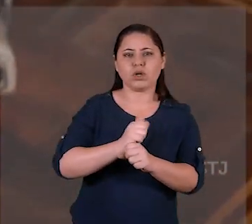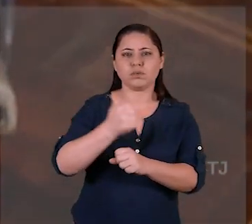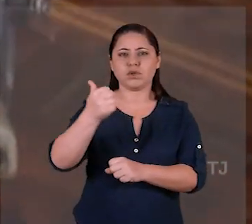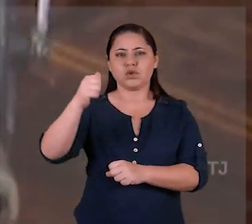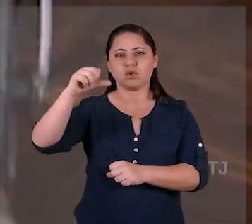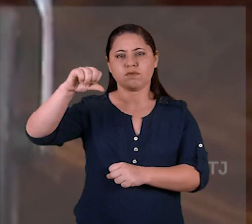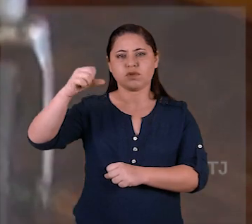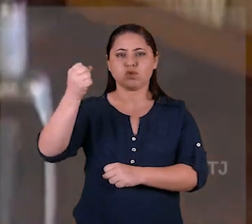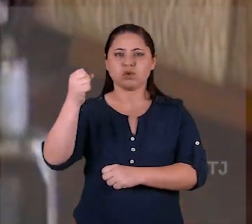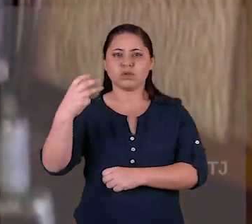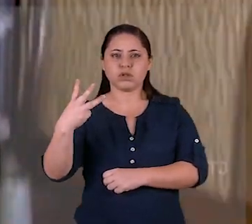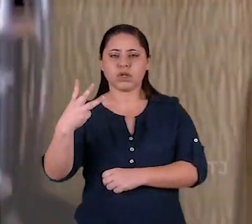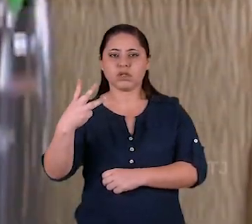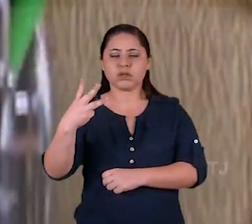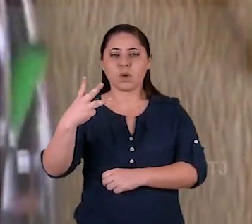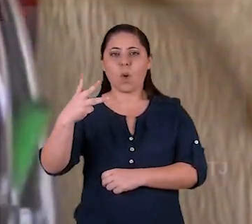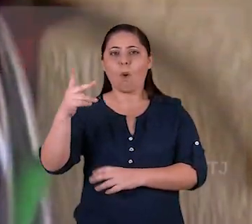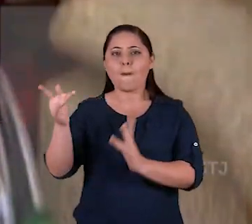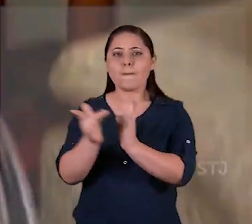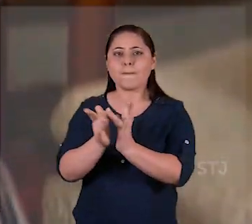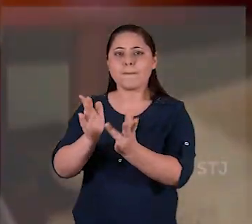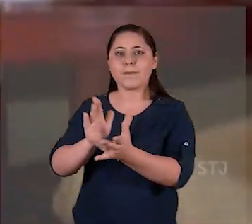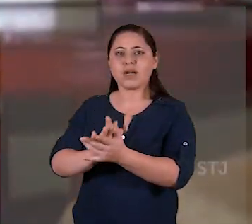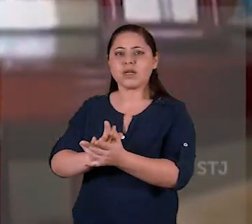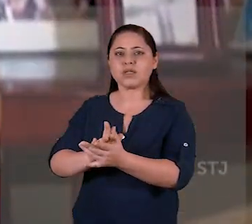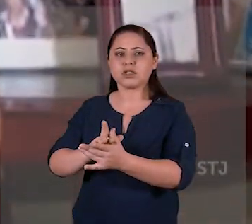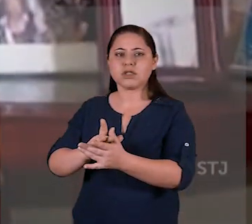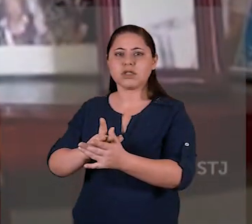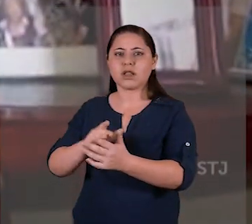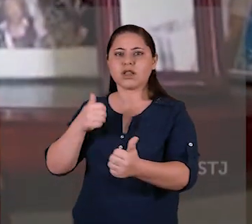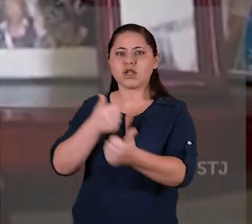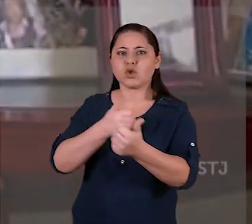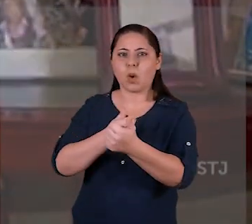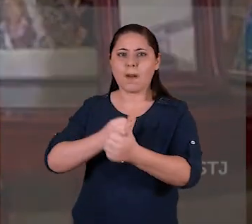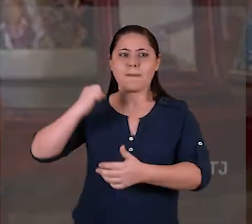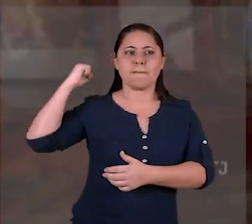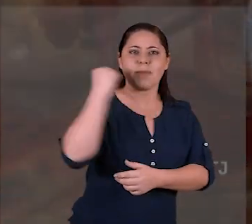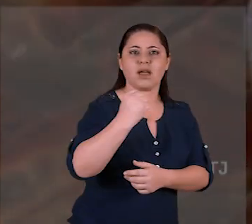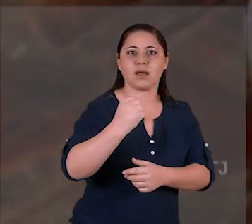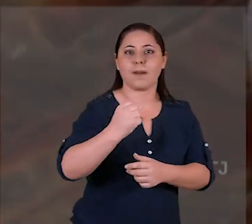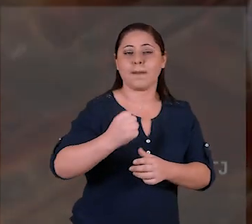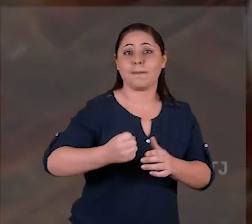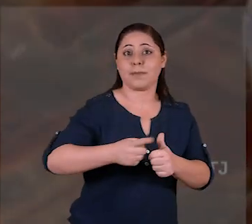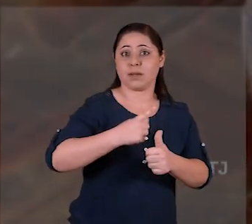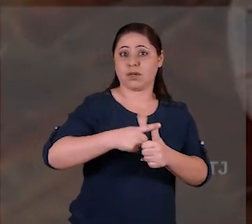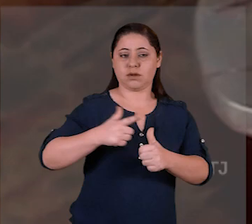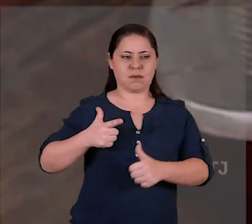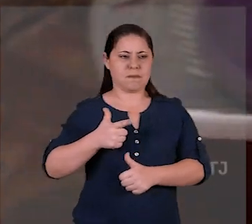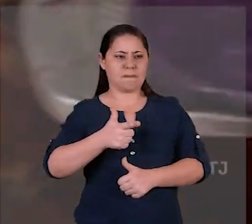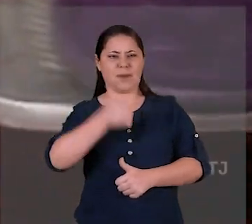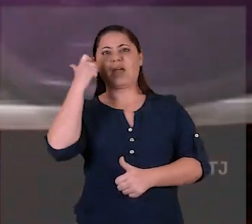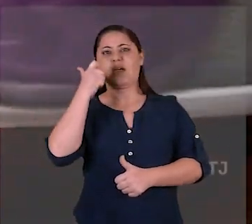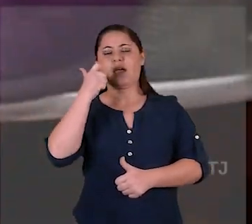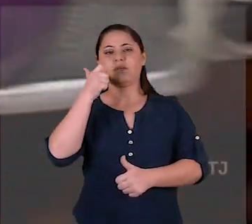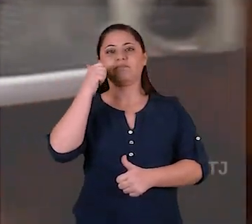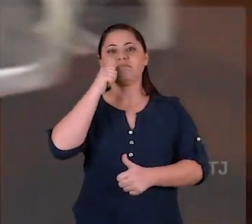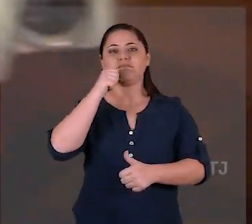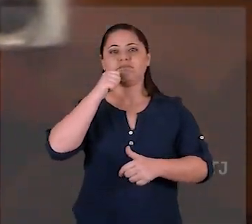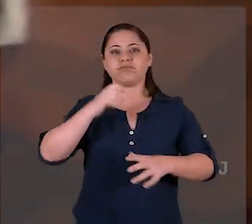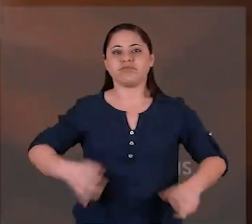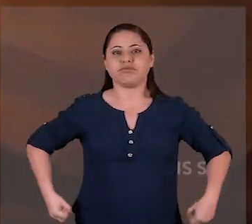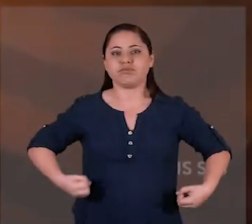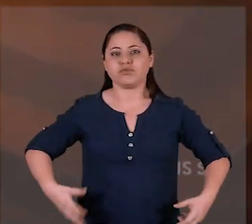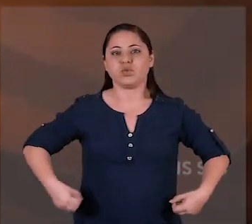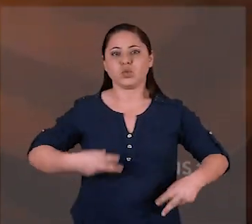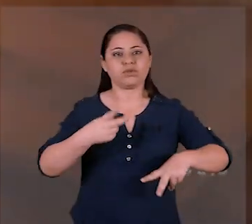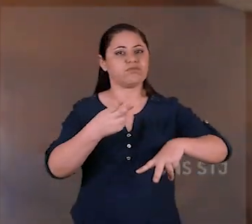o próprio marido tentou assassiná-la 2 vezes. Na primeira vez, com um tiro de arma de fogo, deixando Maria da